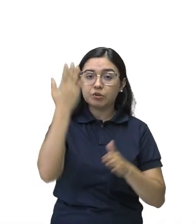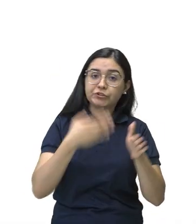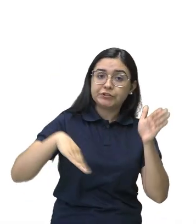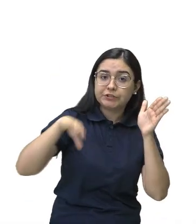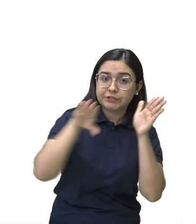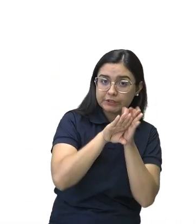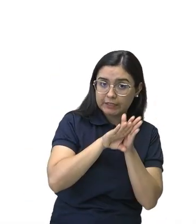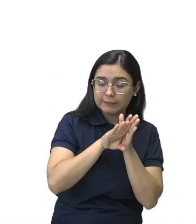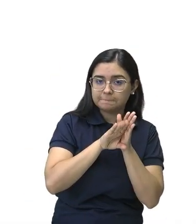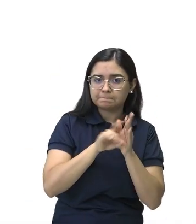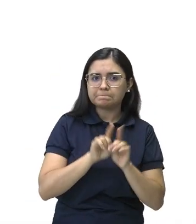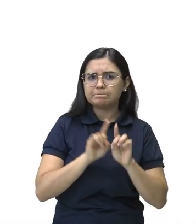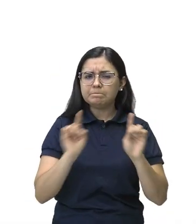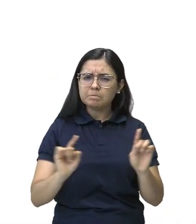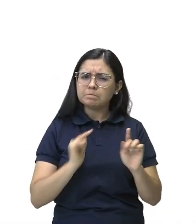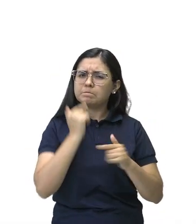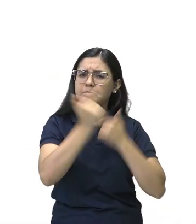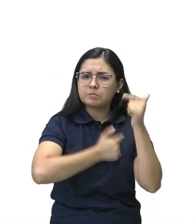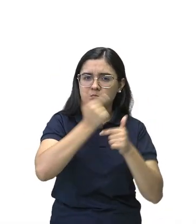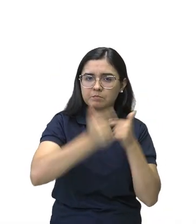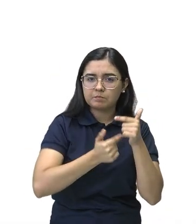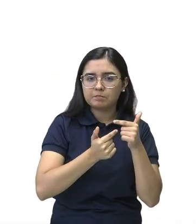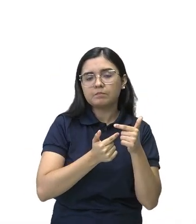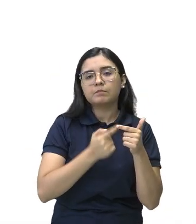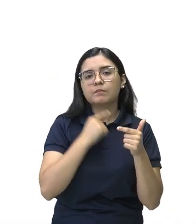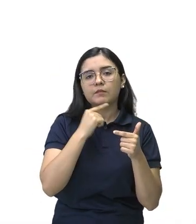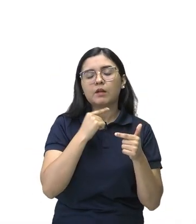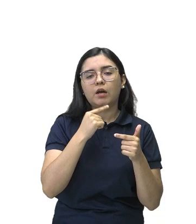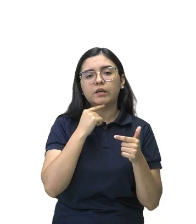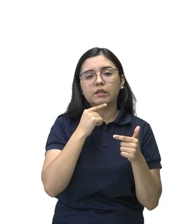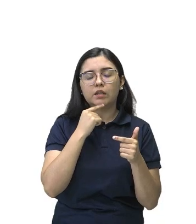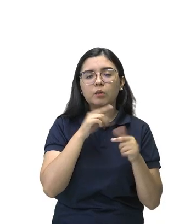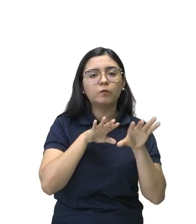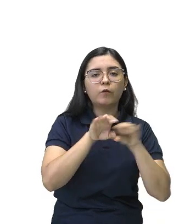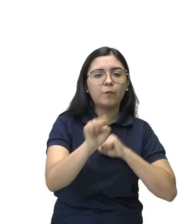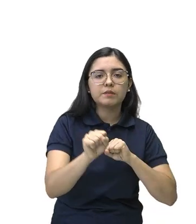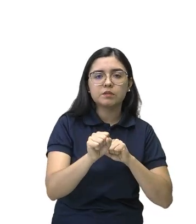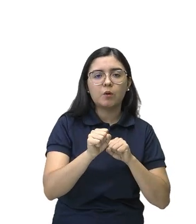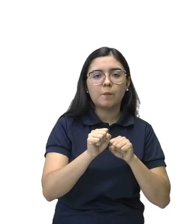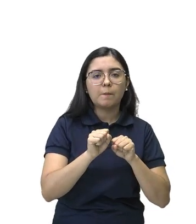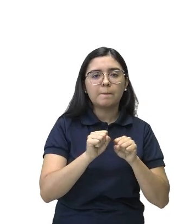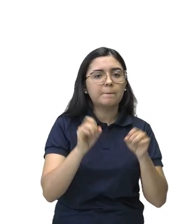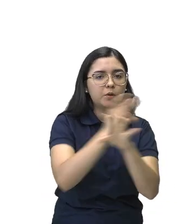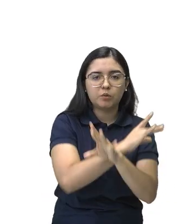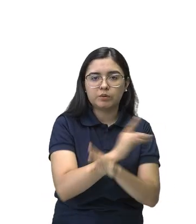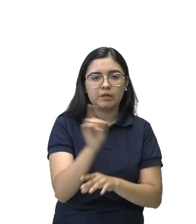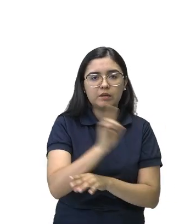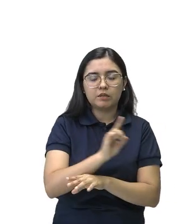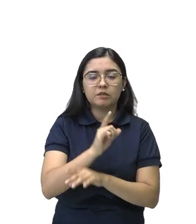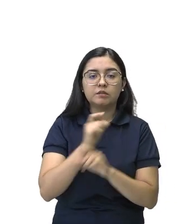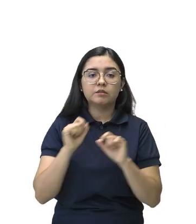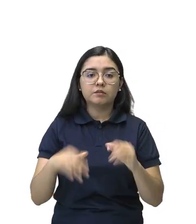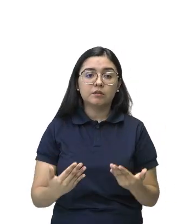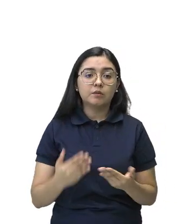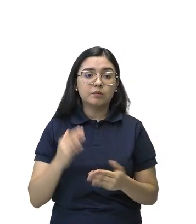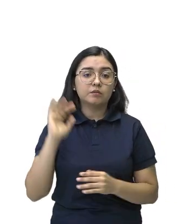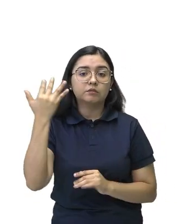chegaram, mas esta mão de obra não estava preparada e ficou aí, mais uma vez,